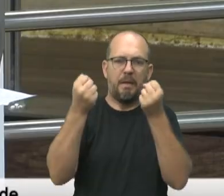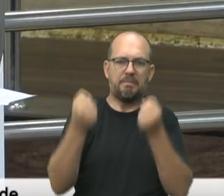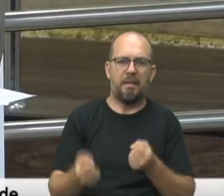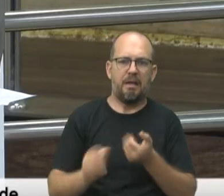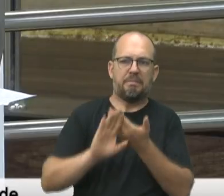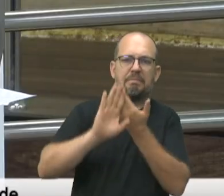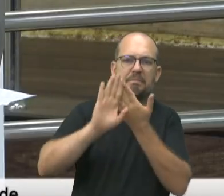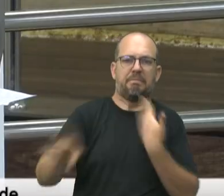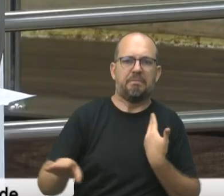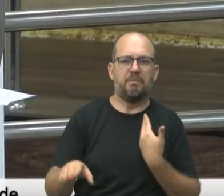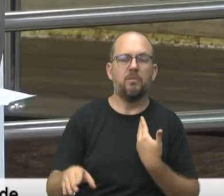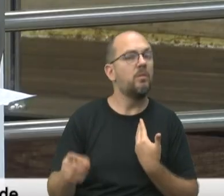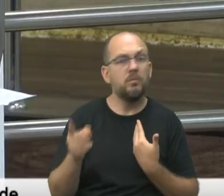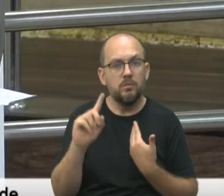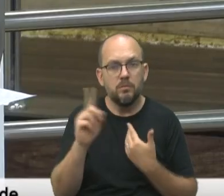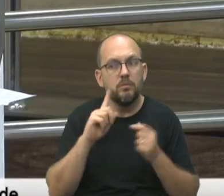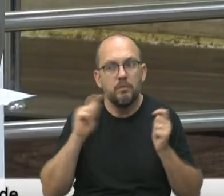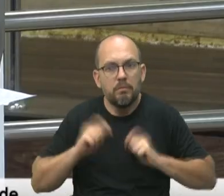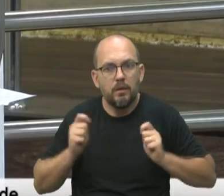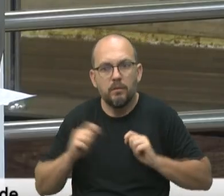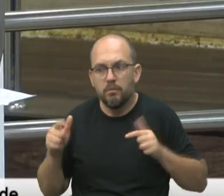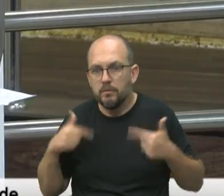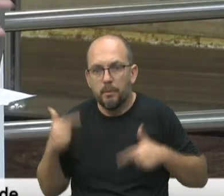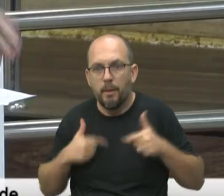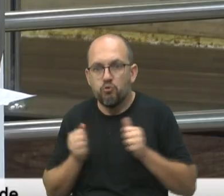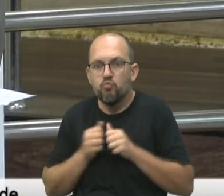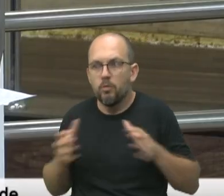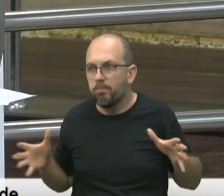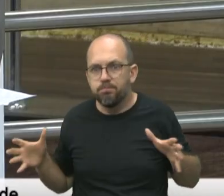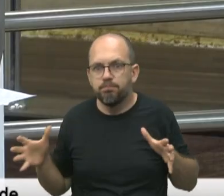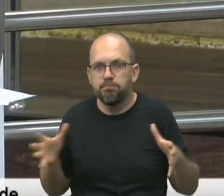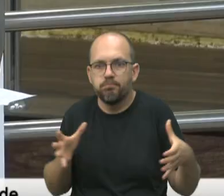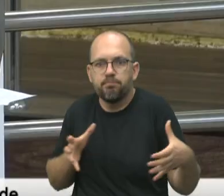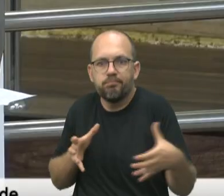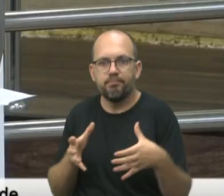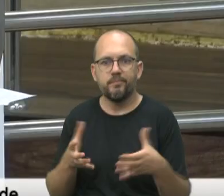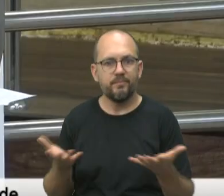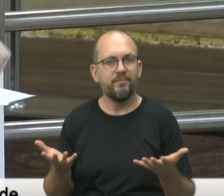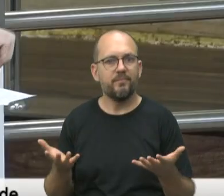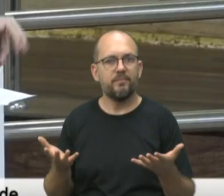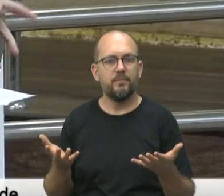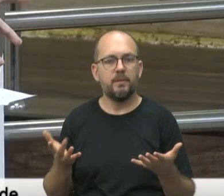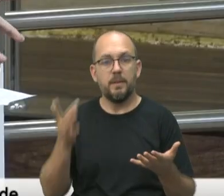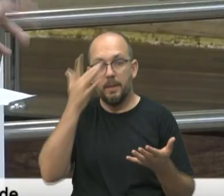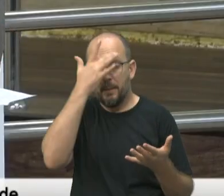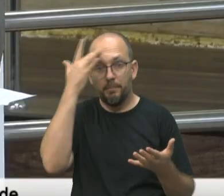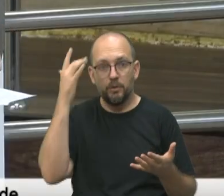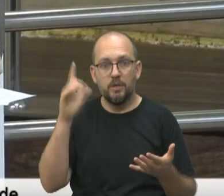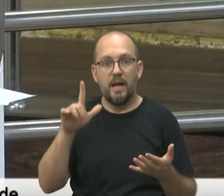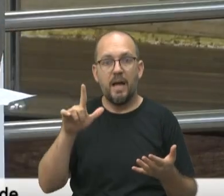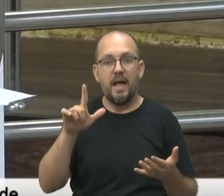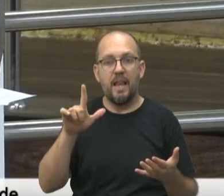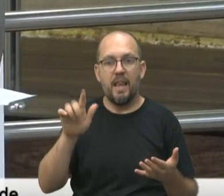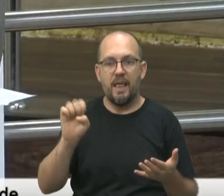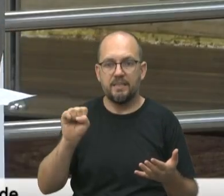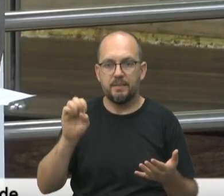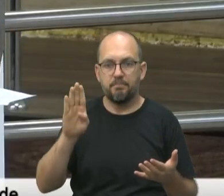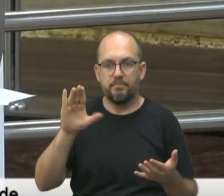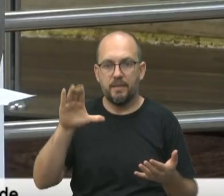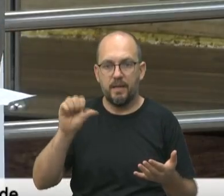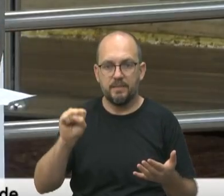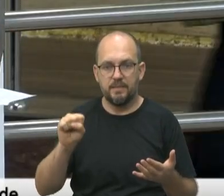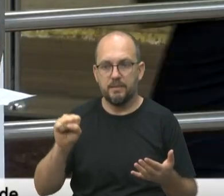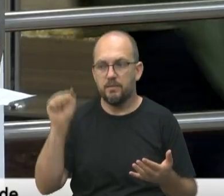para que a gente não possa trabalhar junto. Não é possível que entre as pessoas lésbicas, as mulheres lésbicas e as